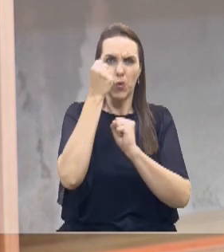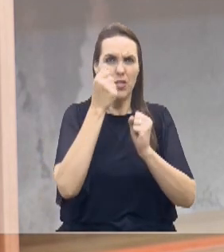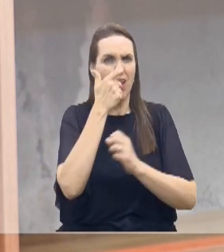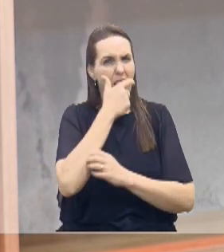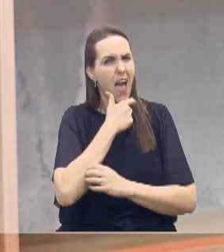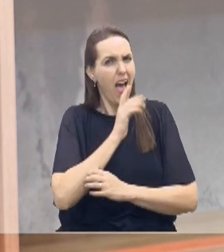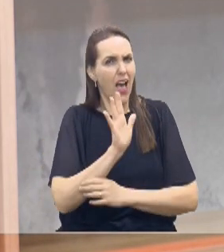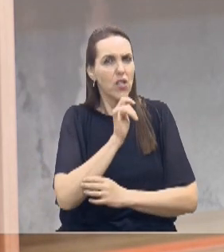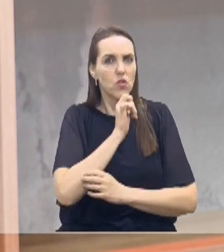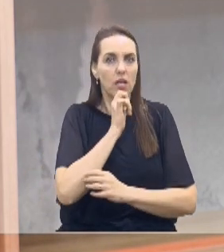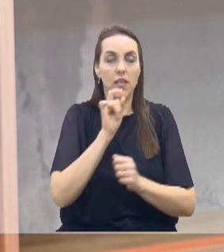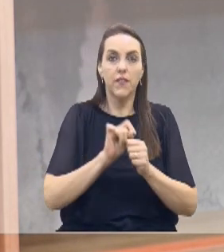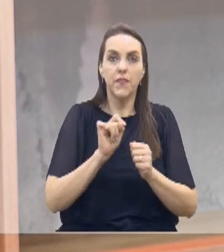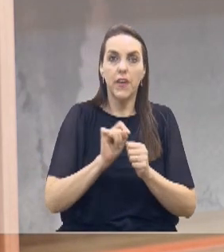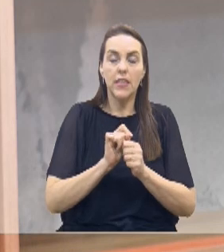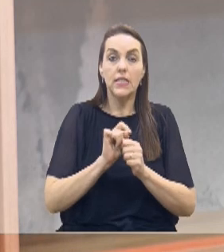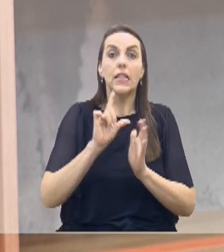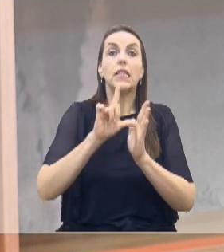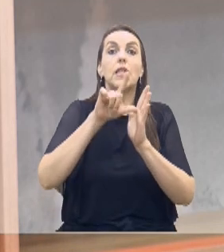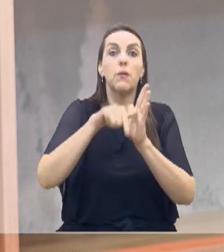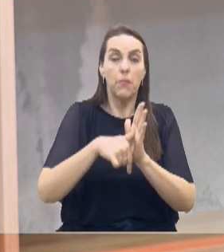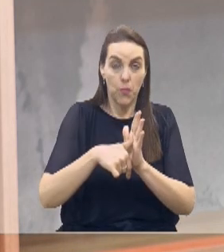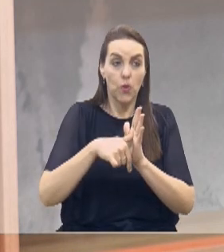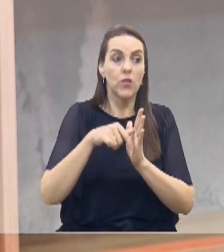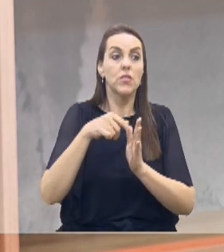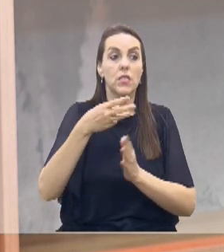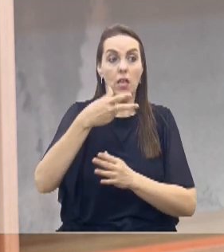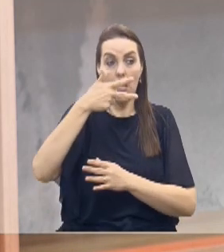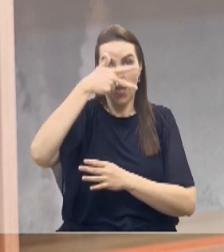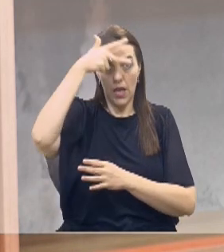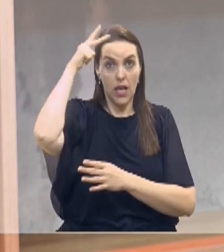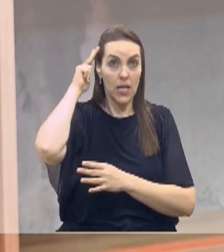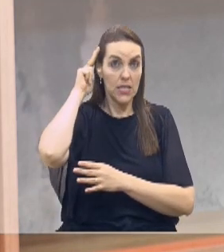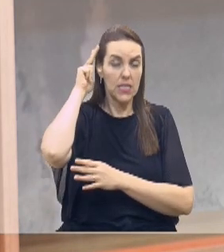aí depois o vereador Cassina, quando presidente lá em